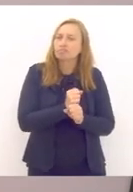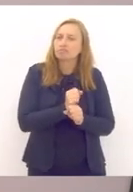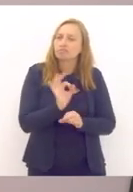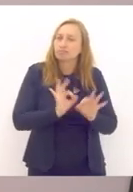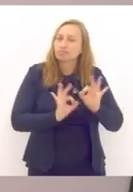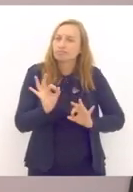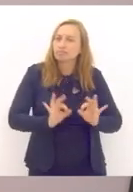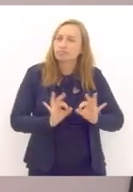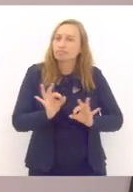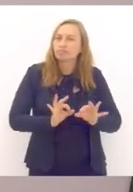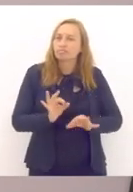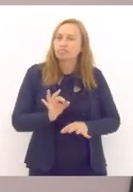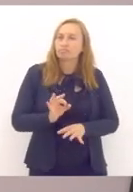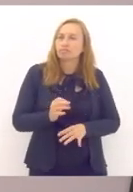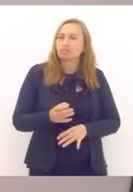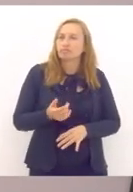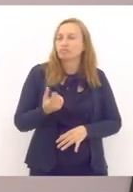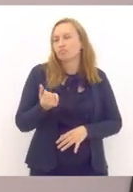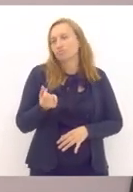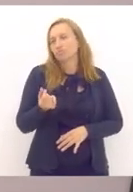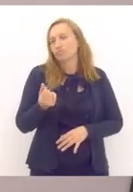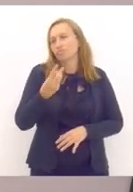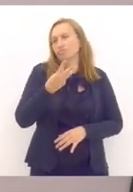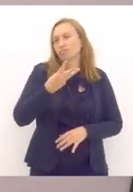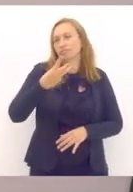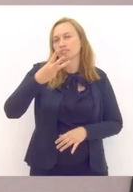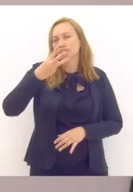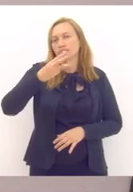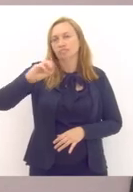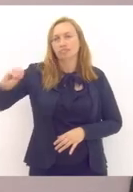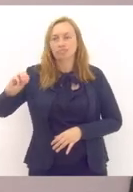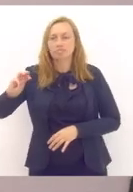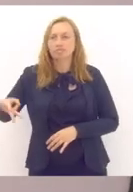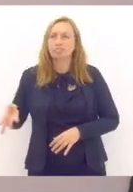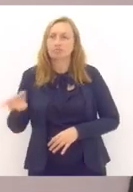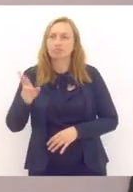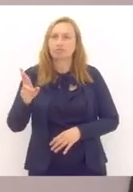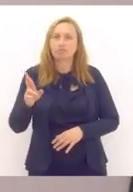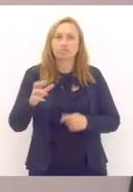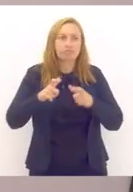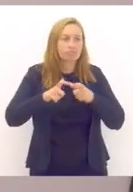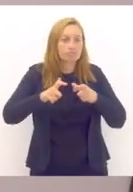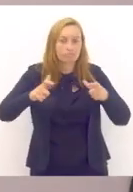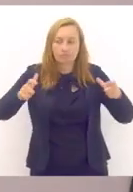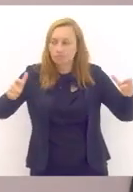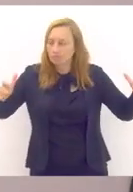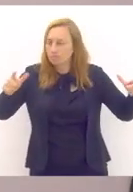hospital custava 300 milhões de reais. Estou falando de um hospital enorme, um hospital com vários leitos de UTI.